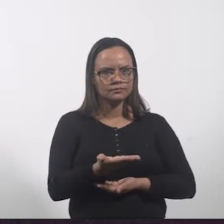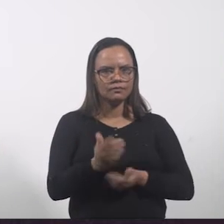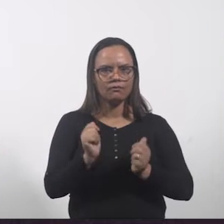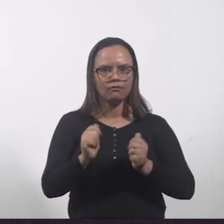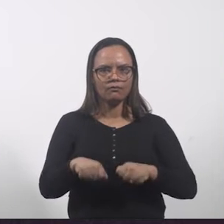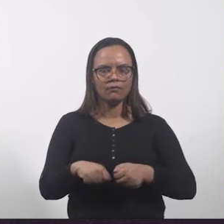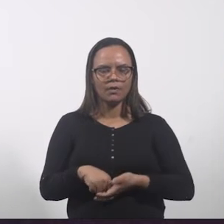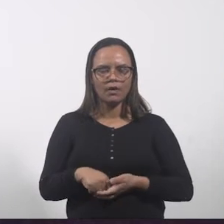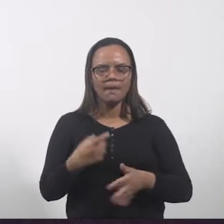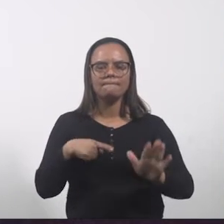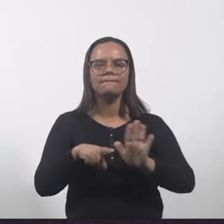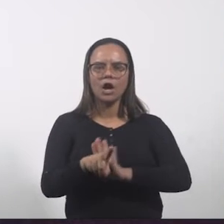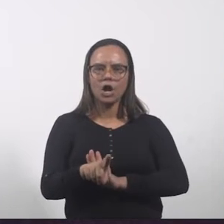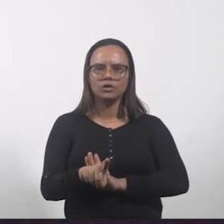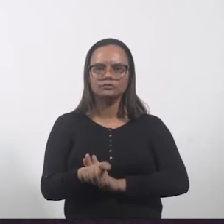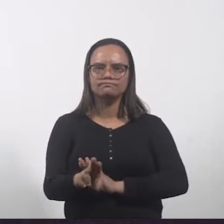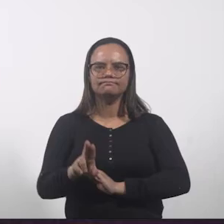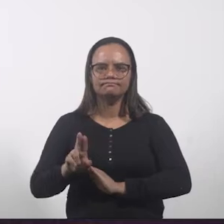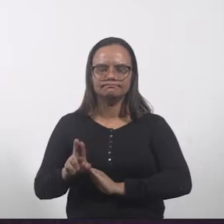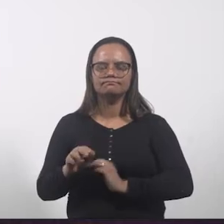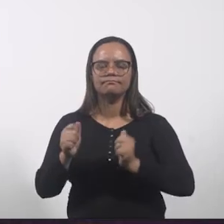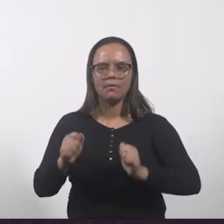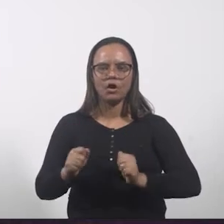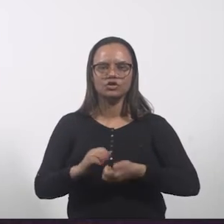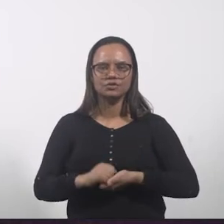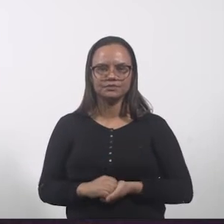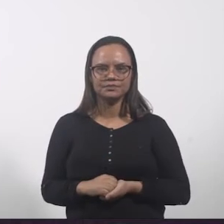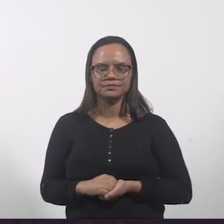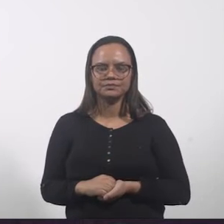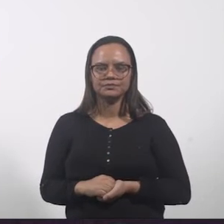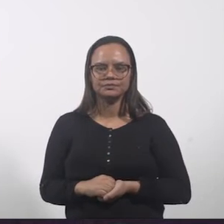Podemos ir para as perguntas? Ok, então.